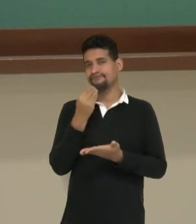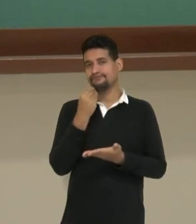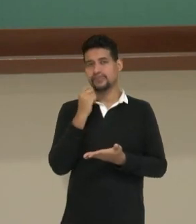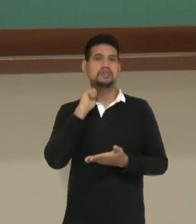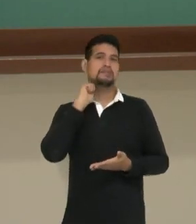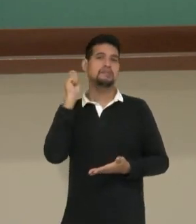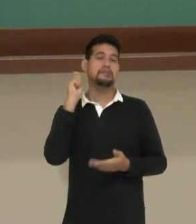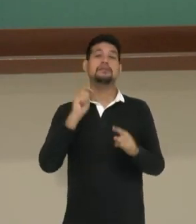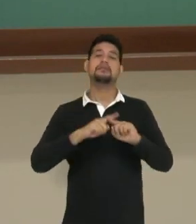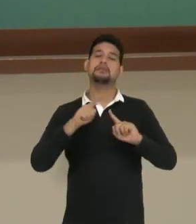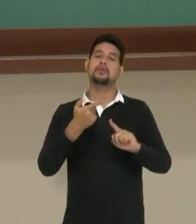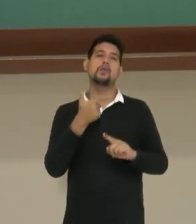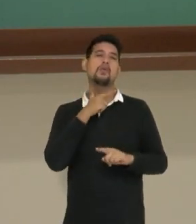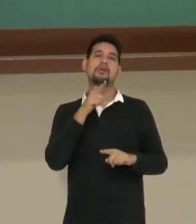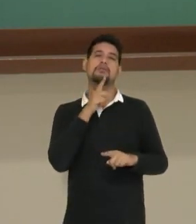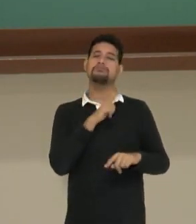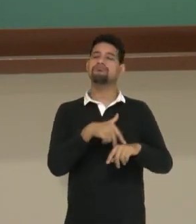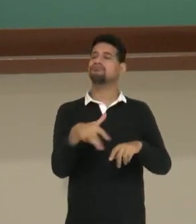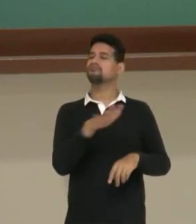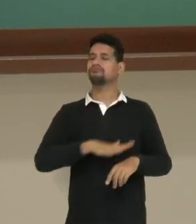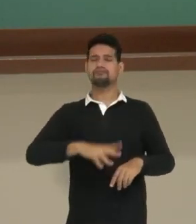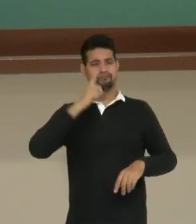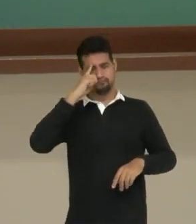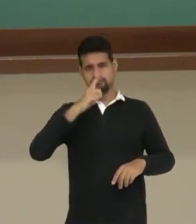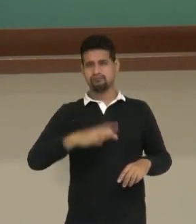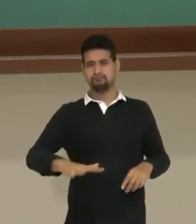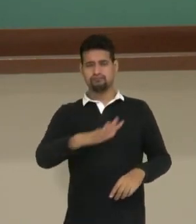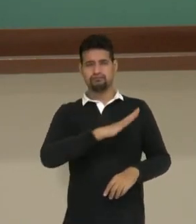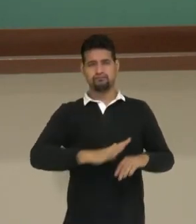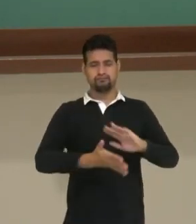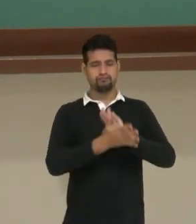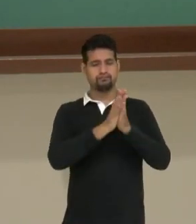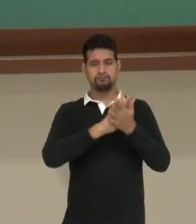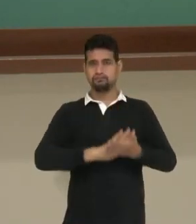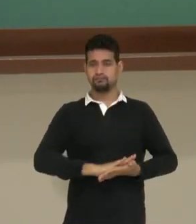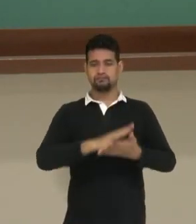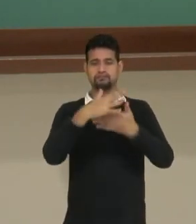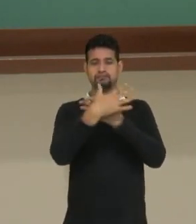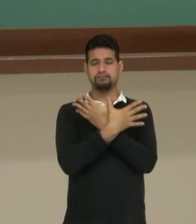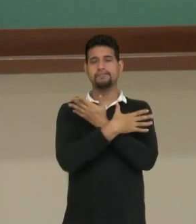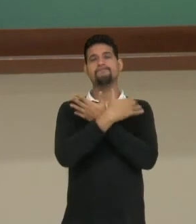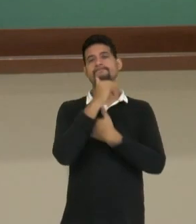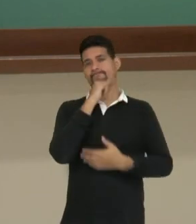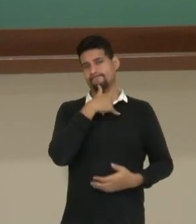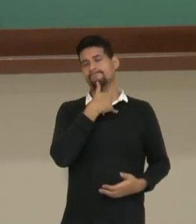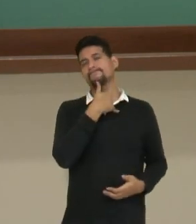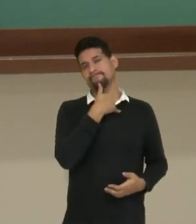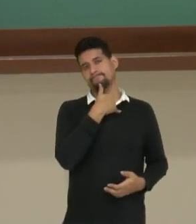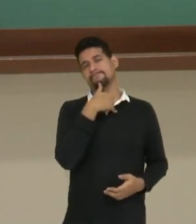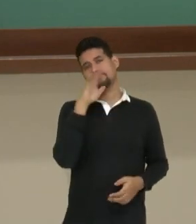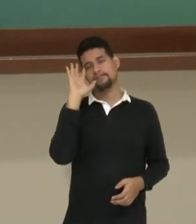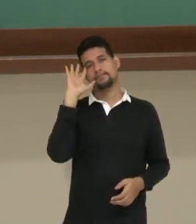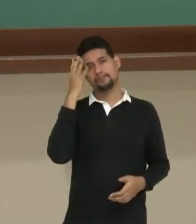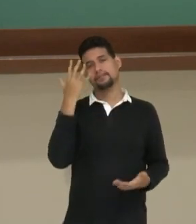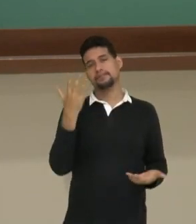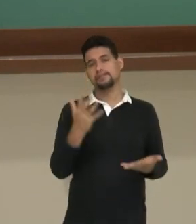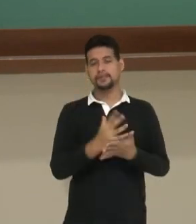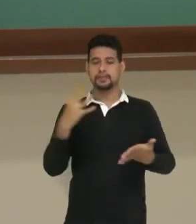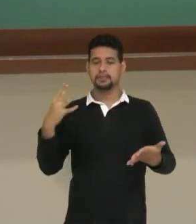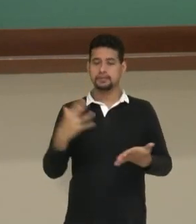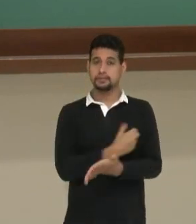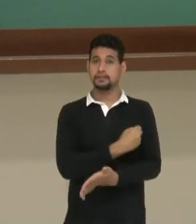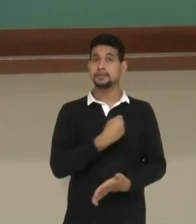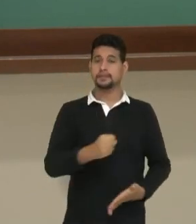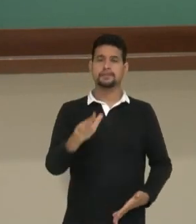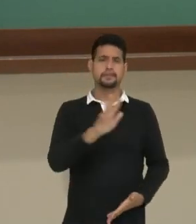resistência, eles conseguiram dominar a região e exterminar com o Império Inca. E, infelizmente, né, foi dessa forma que aconteceu a conquista